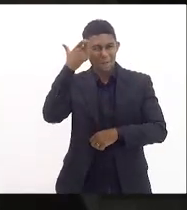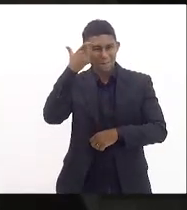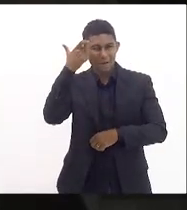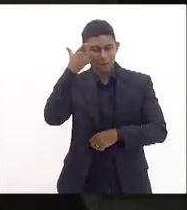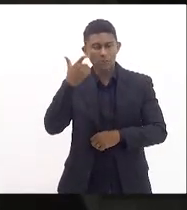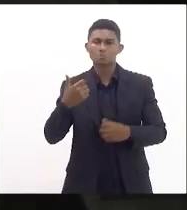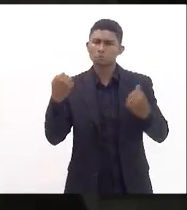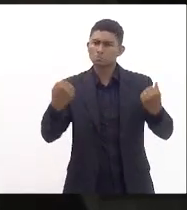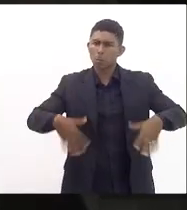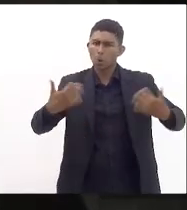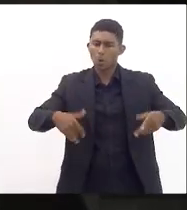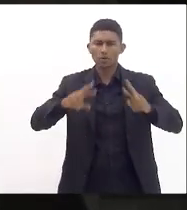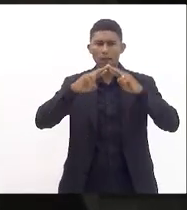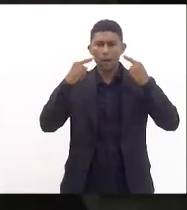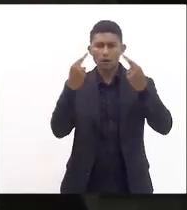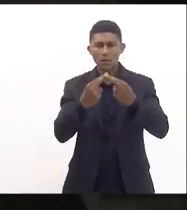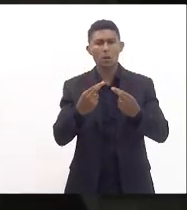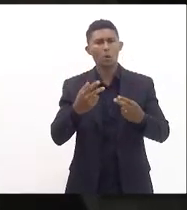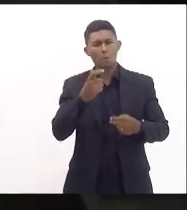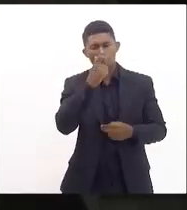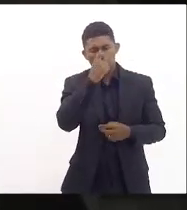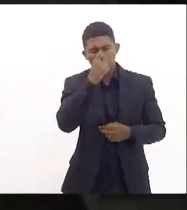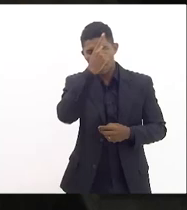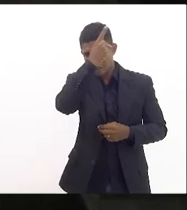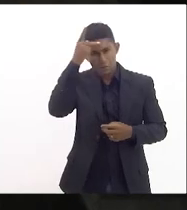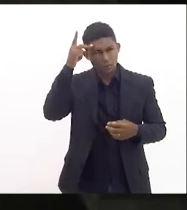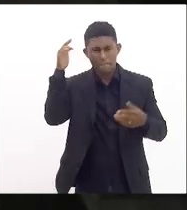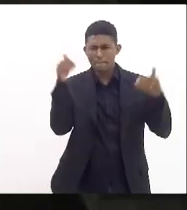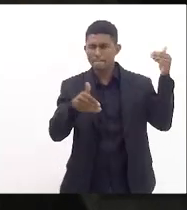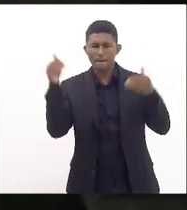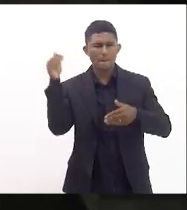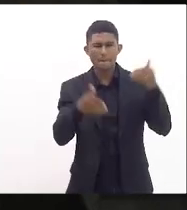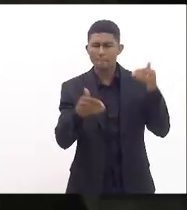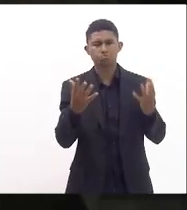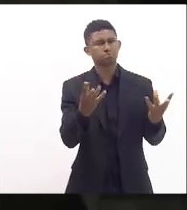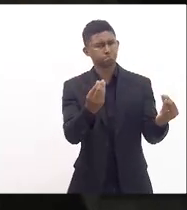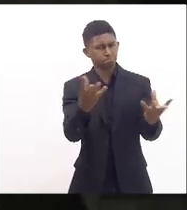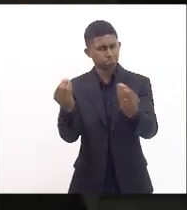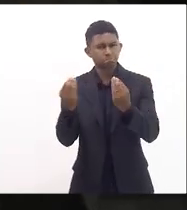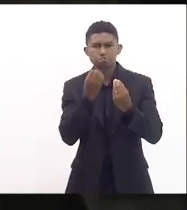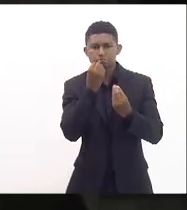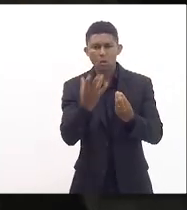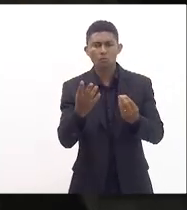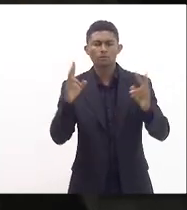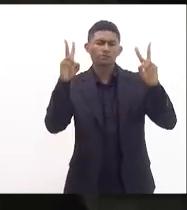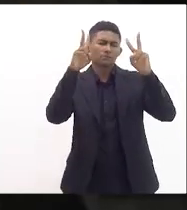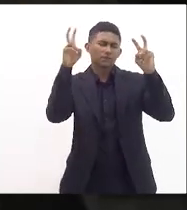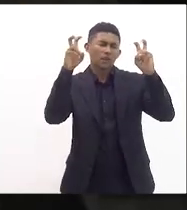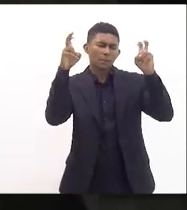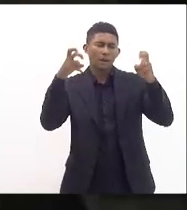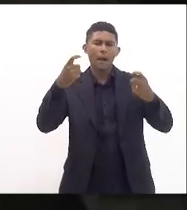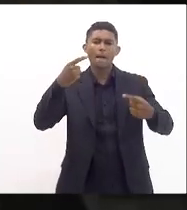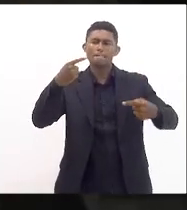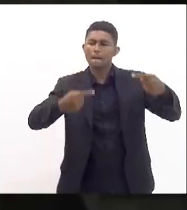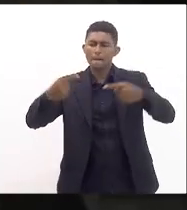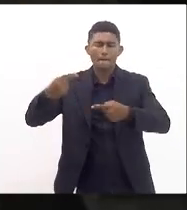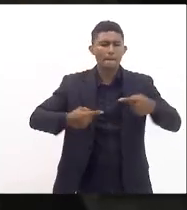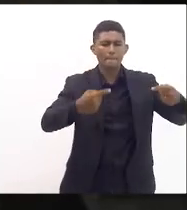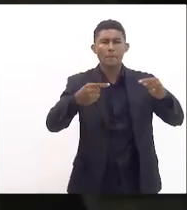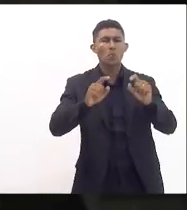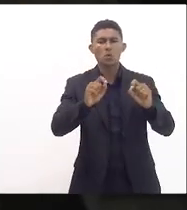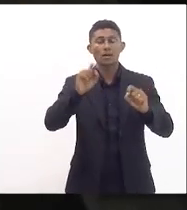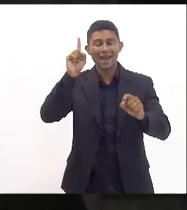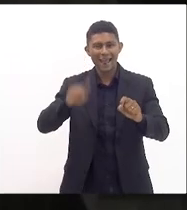uma audiência muito representativa, que teve como centro do debate a pauta do